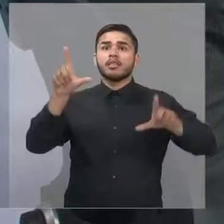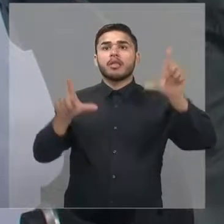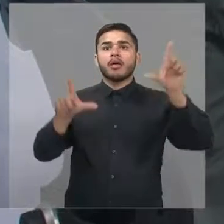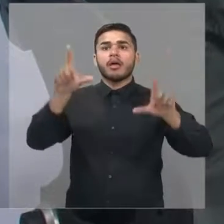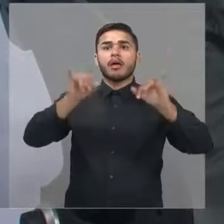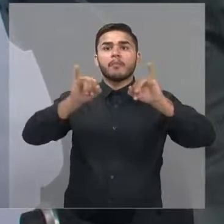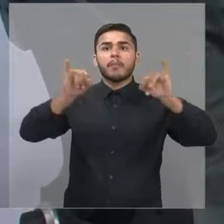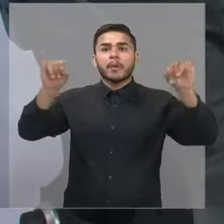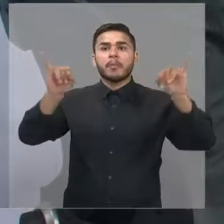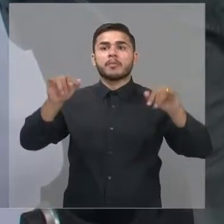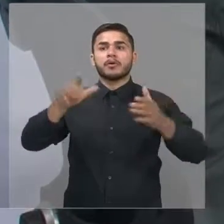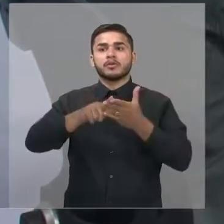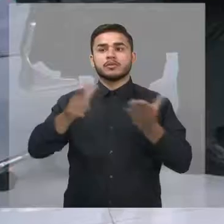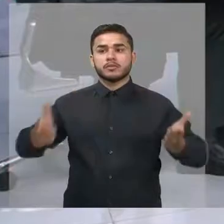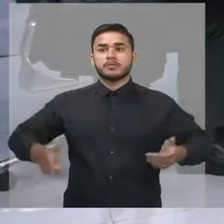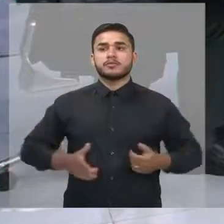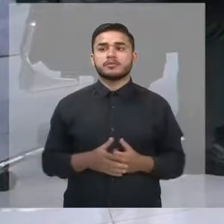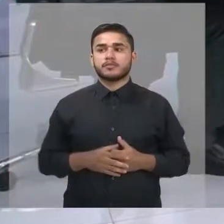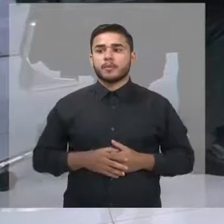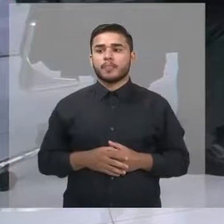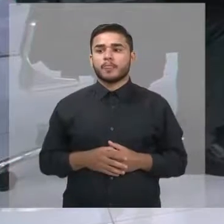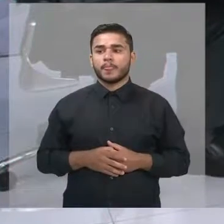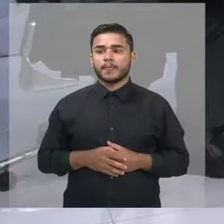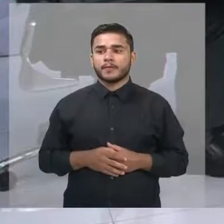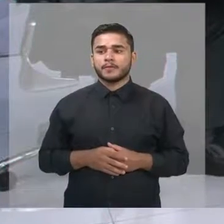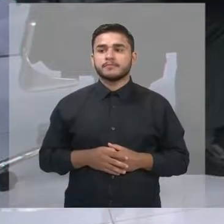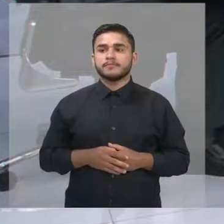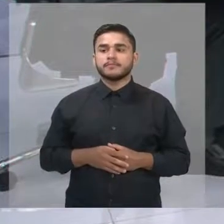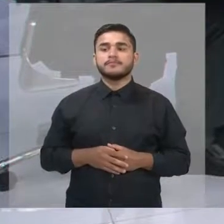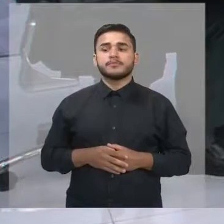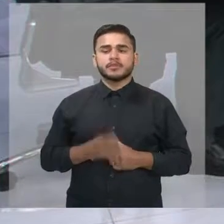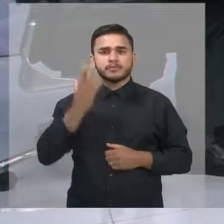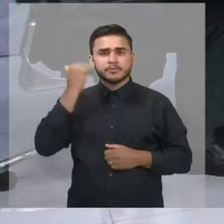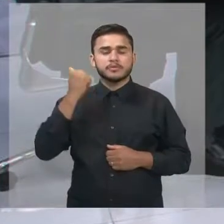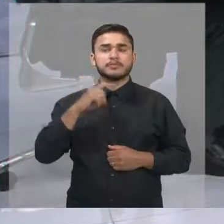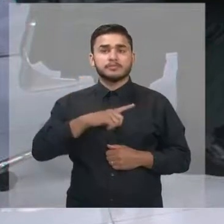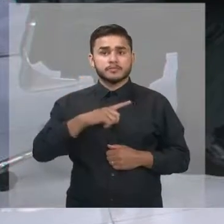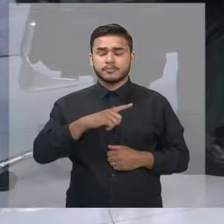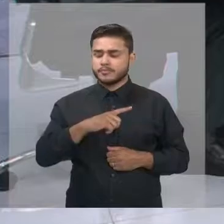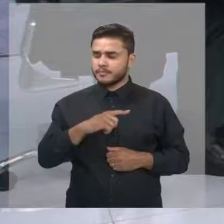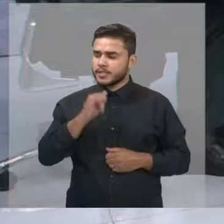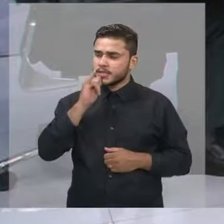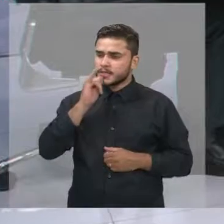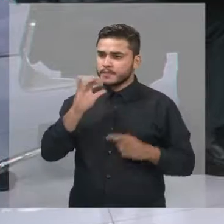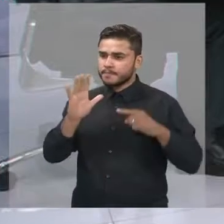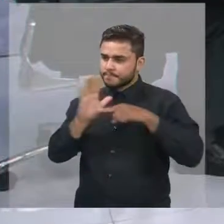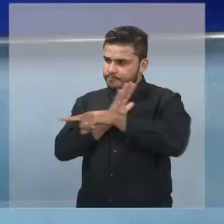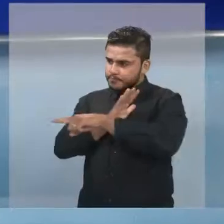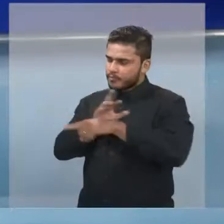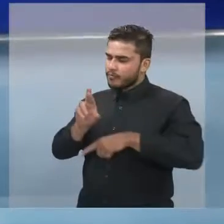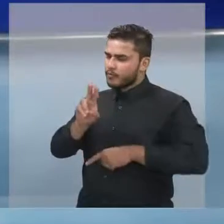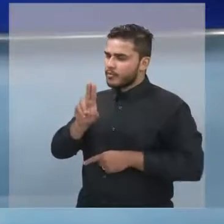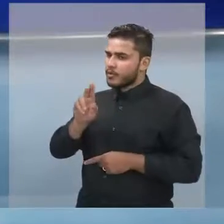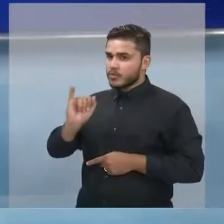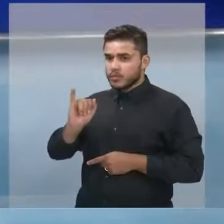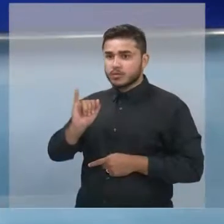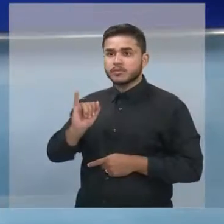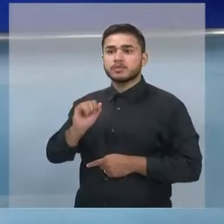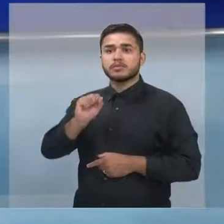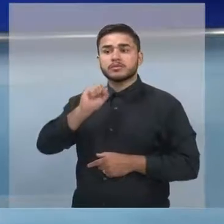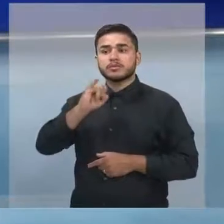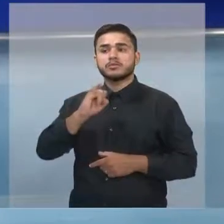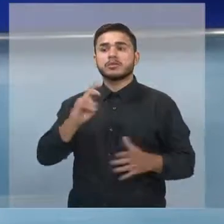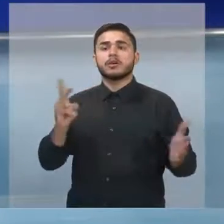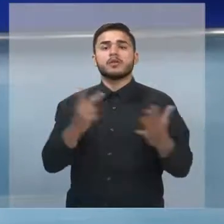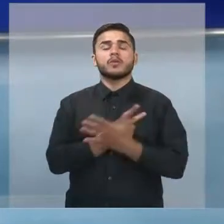mídia, infelizmente... Foi nessa perspectiva que eu perguntei para o professor Rui, embora ele já tenha rechaçado, se uma escola,